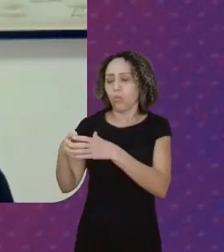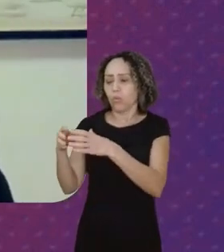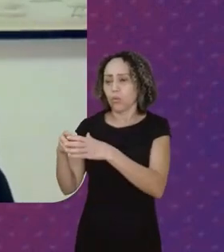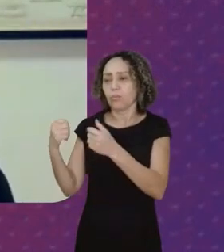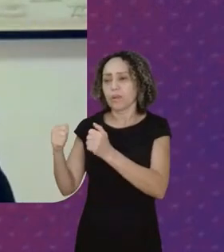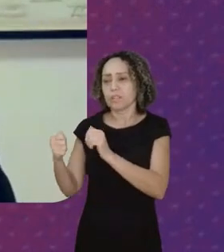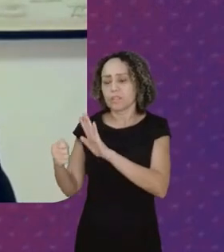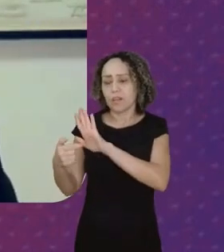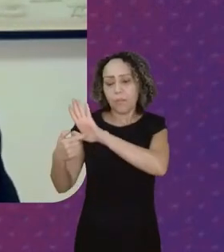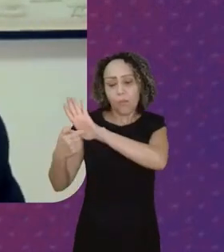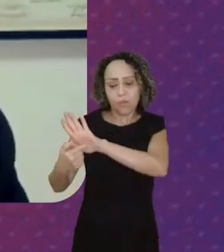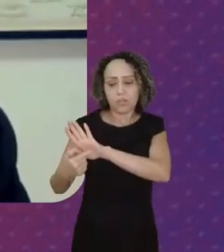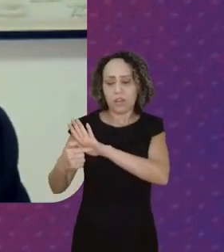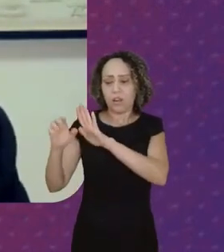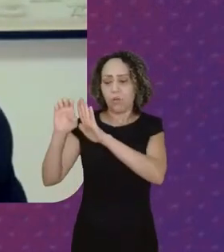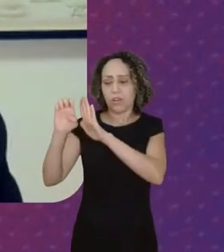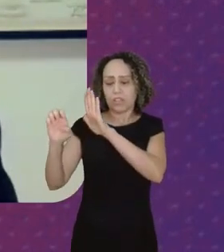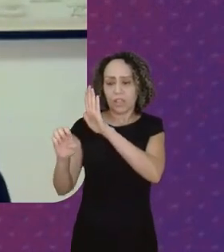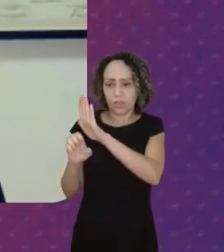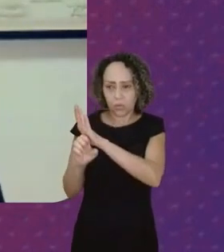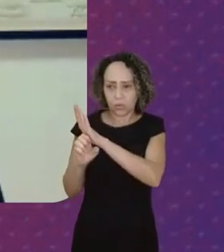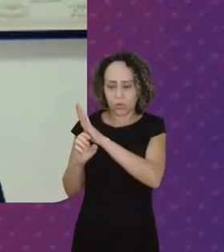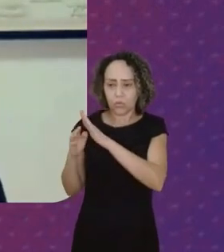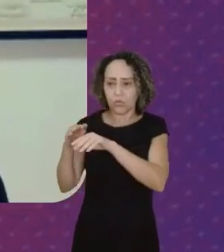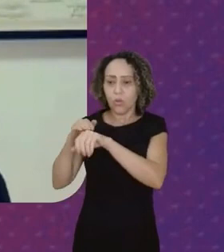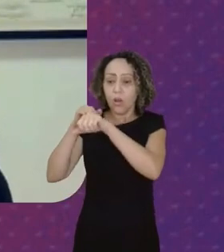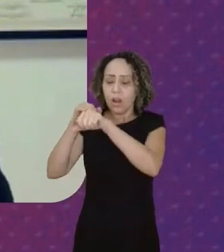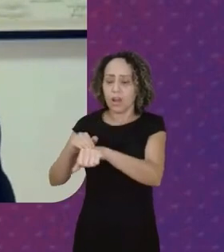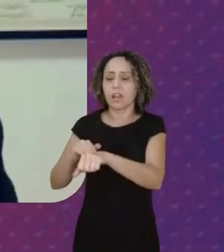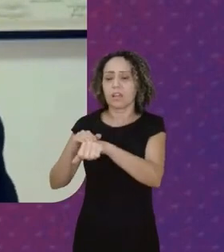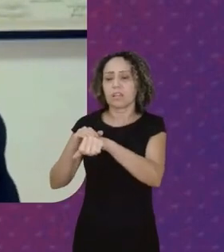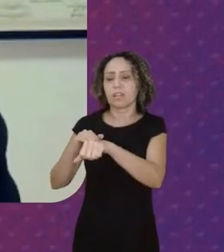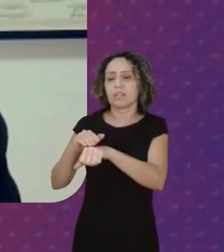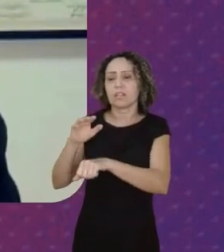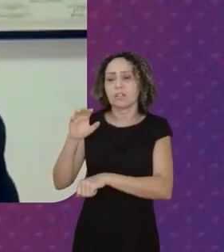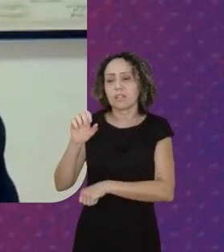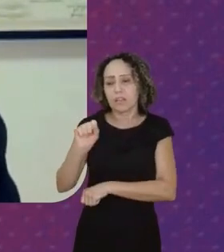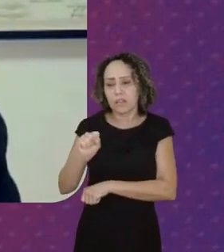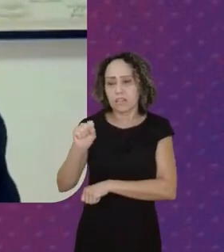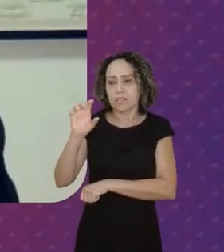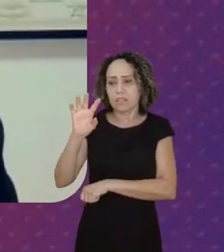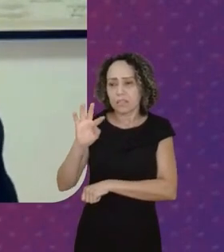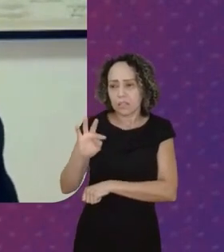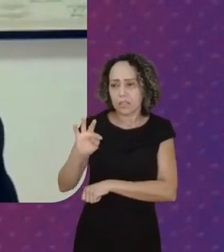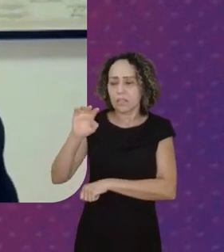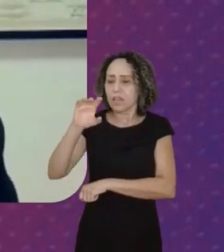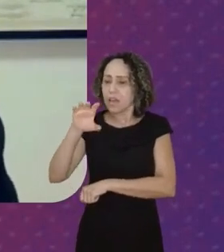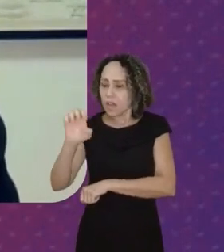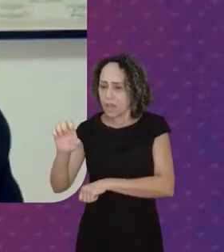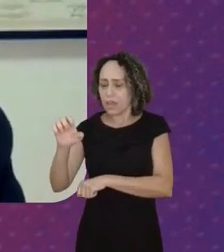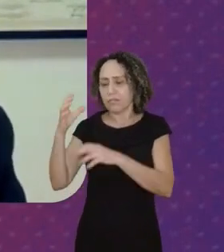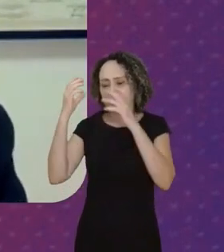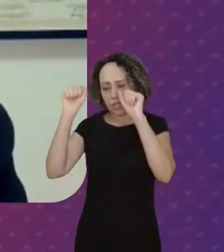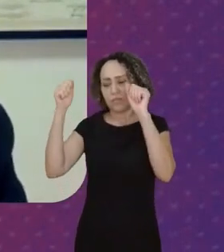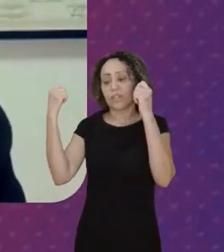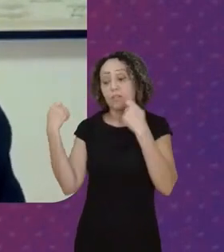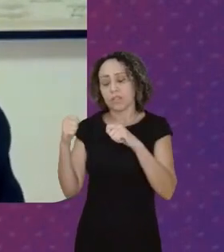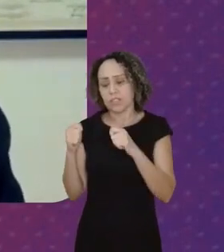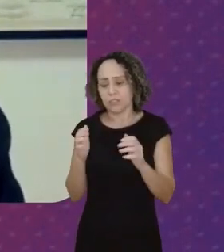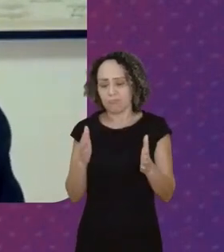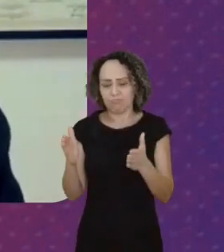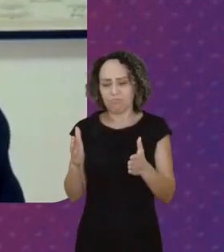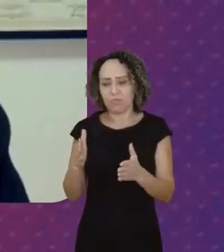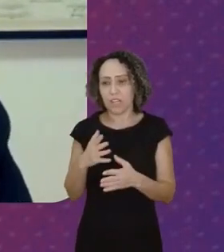perante o Tribunal Superior Eleitoral. A federação tem que estar registrada no Tribunal Superior Eleitoral. É um prazo super curto, né?